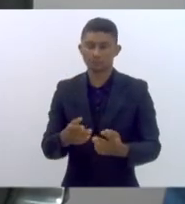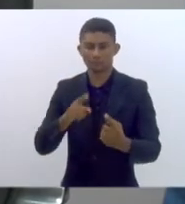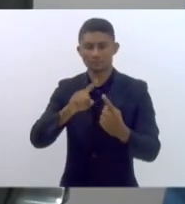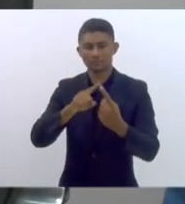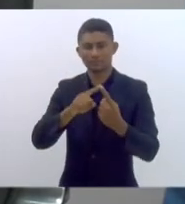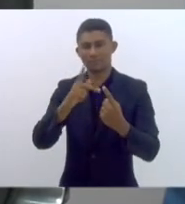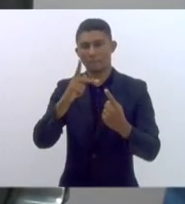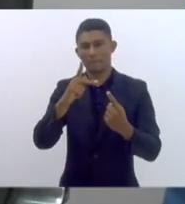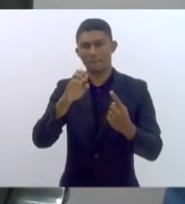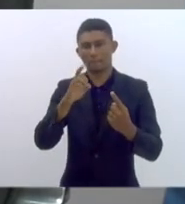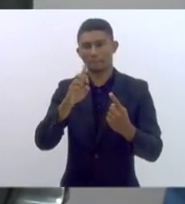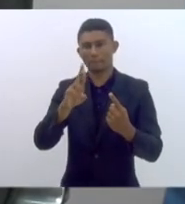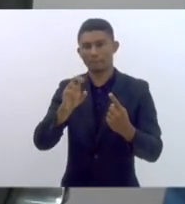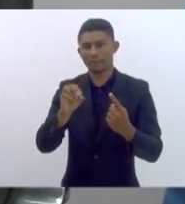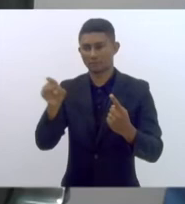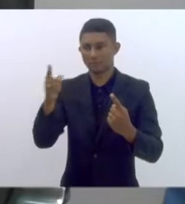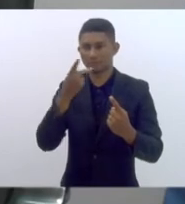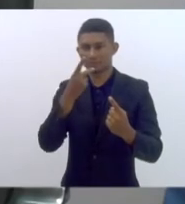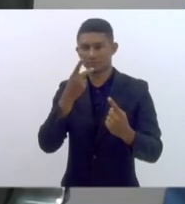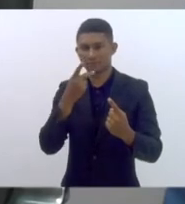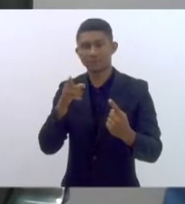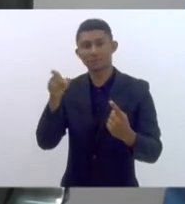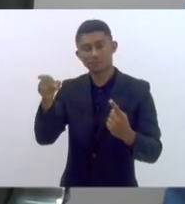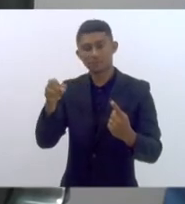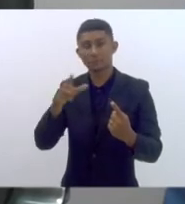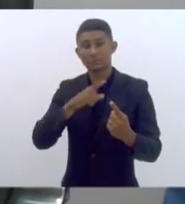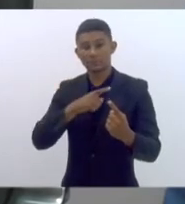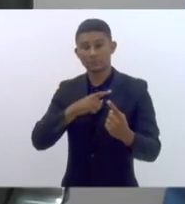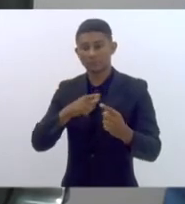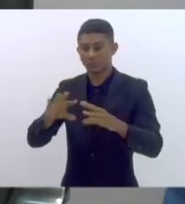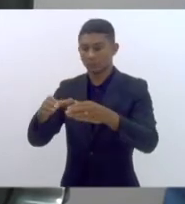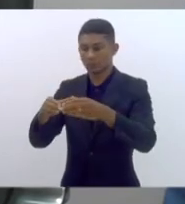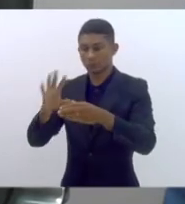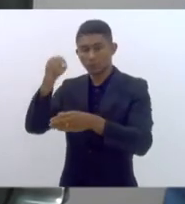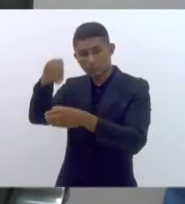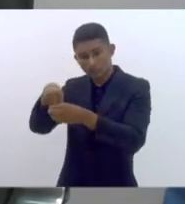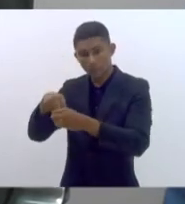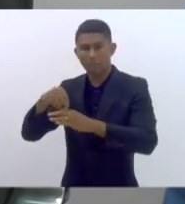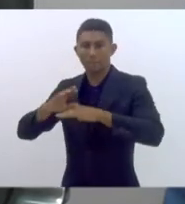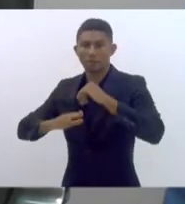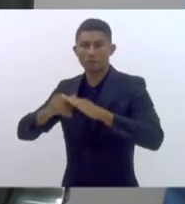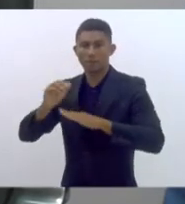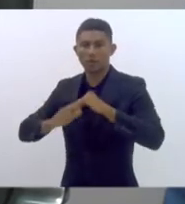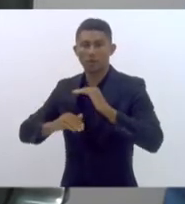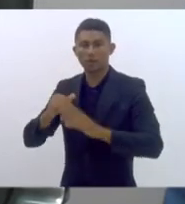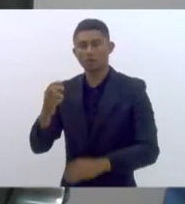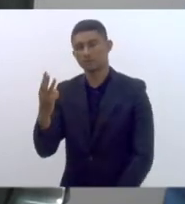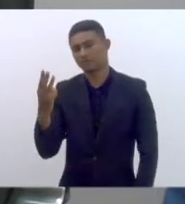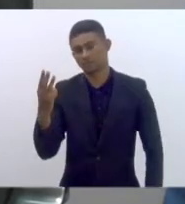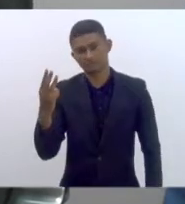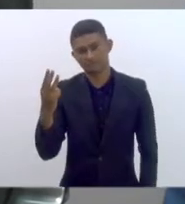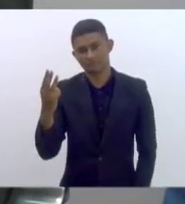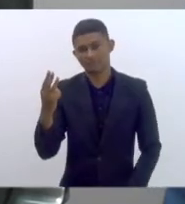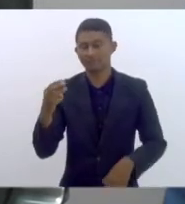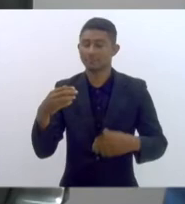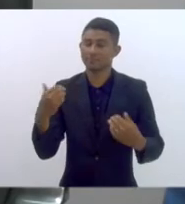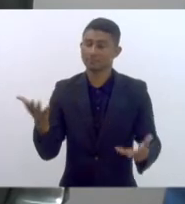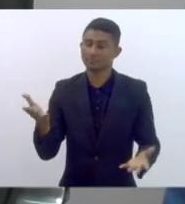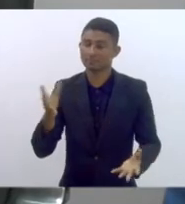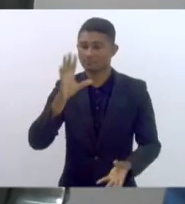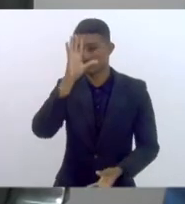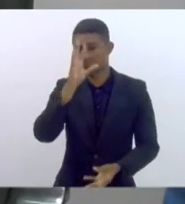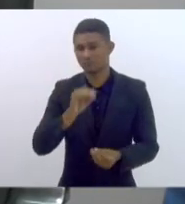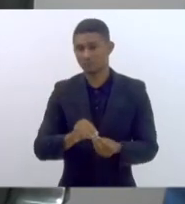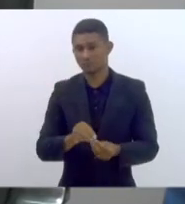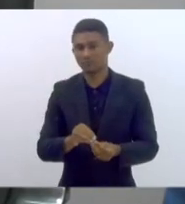Bastos, ele só tem 3 profissionais habilitados, o que já mostra, né,